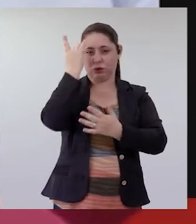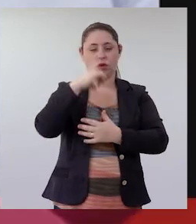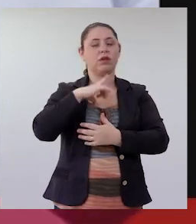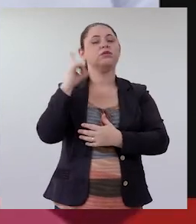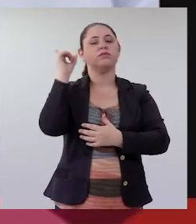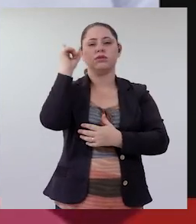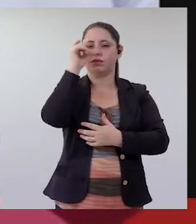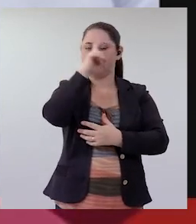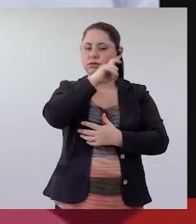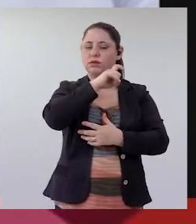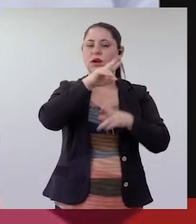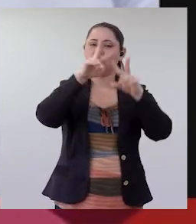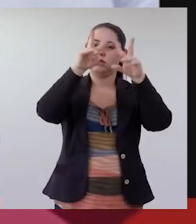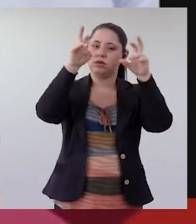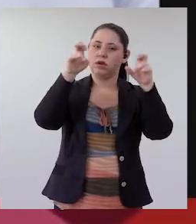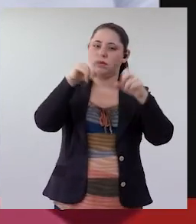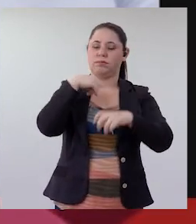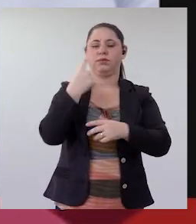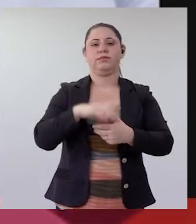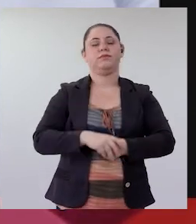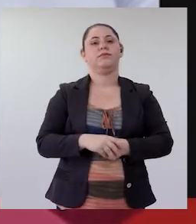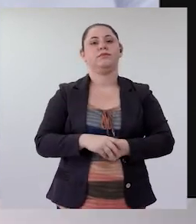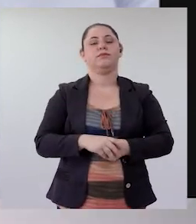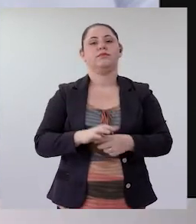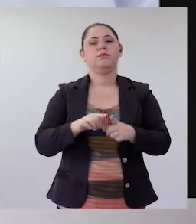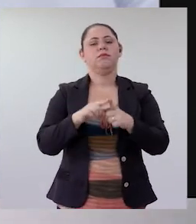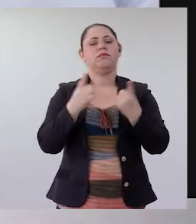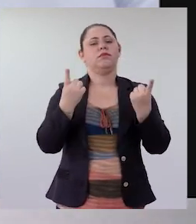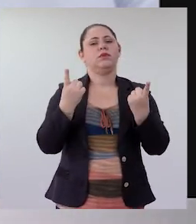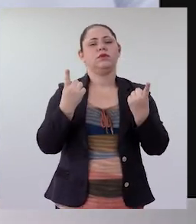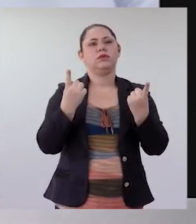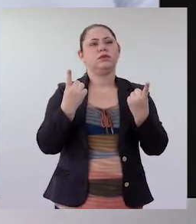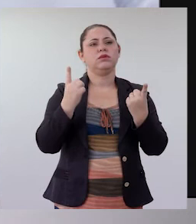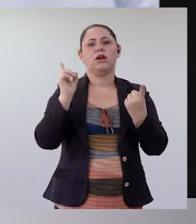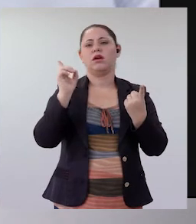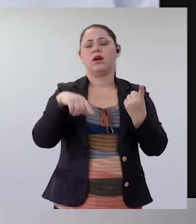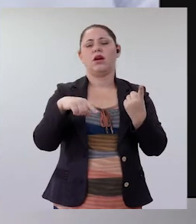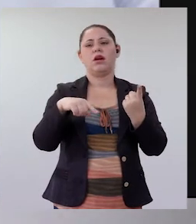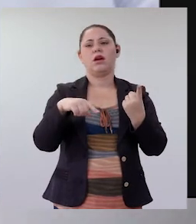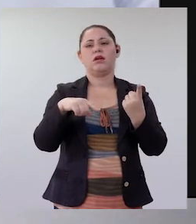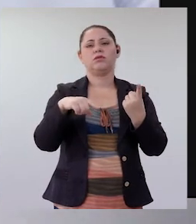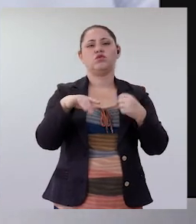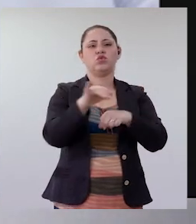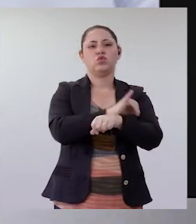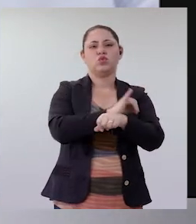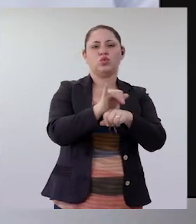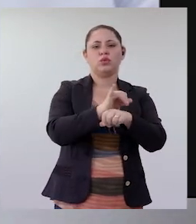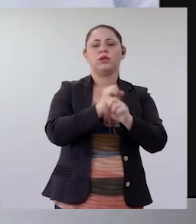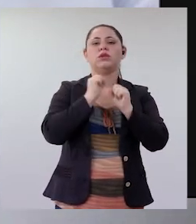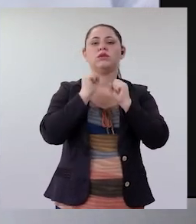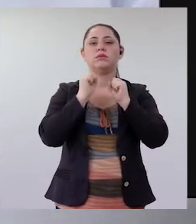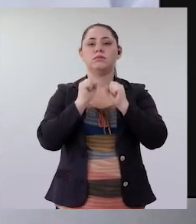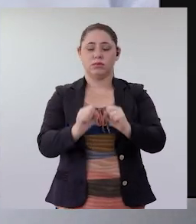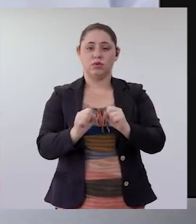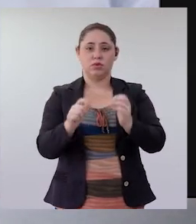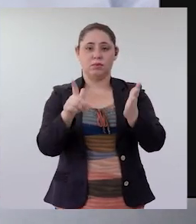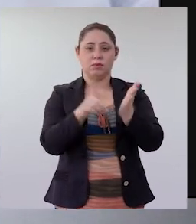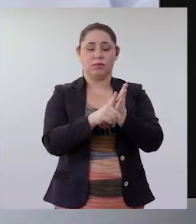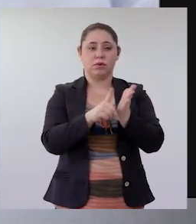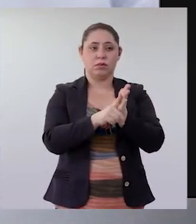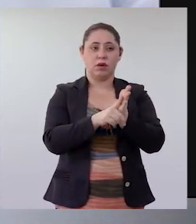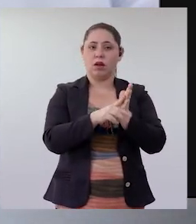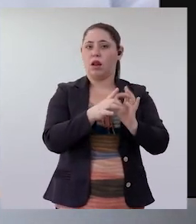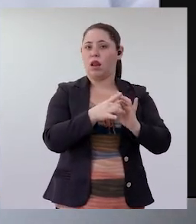têm dificuldade de tratar desse assunto. Mas ele é um instrumento que pode dar